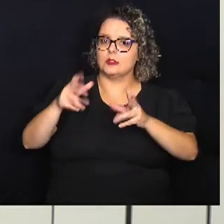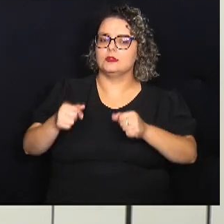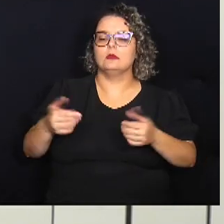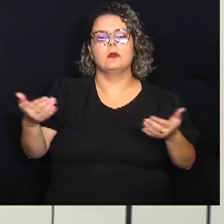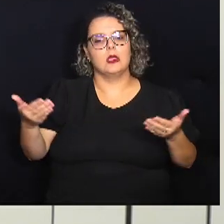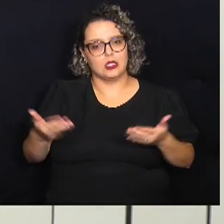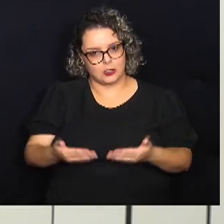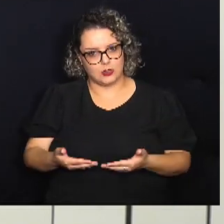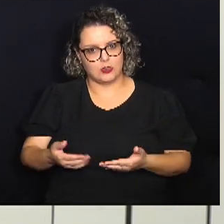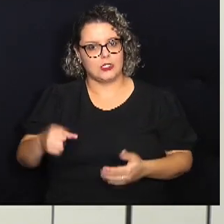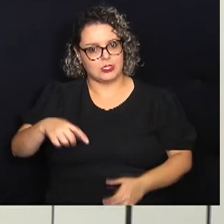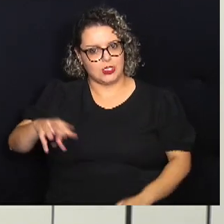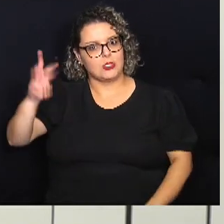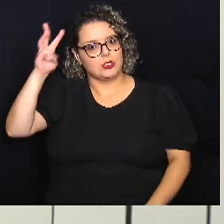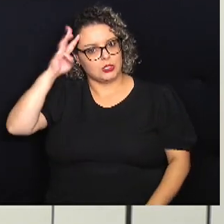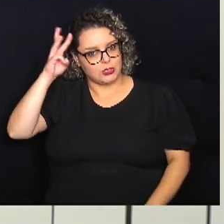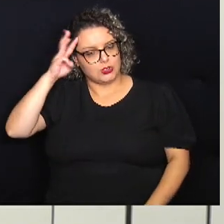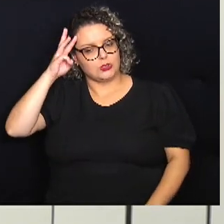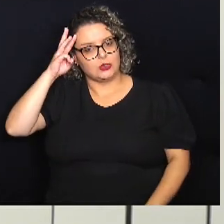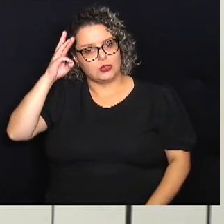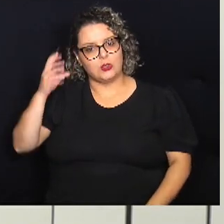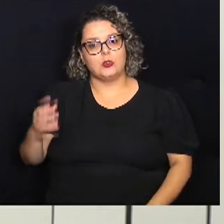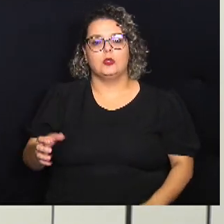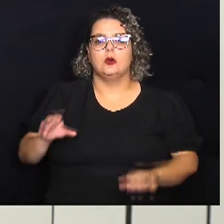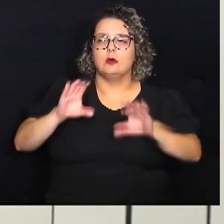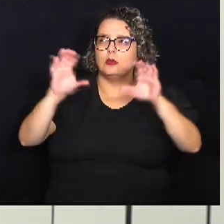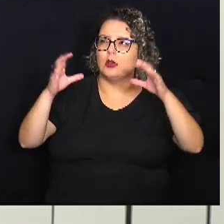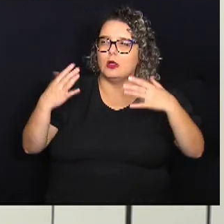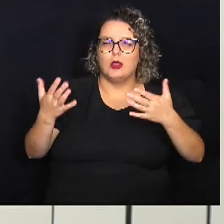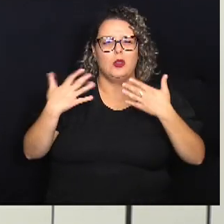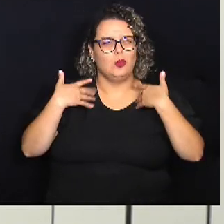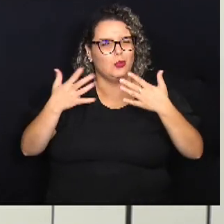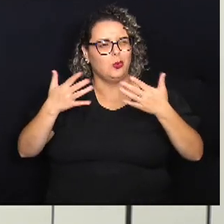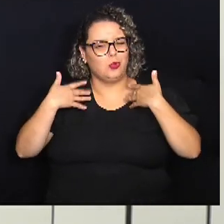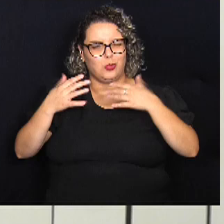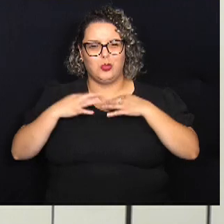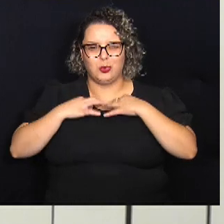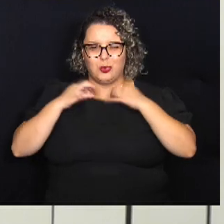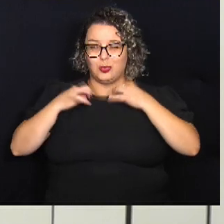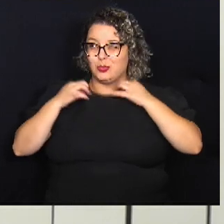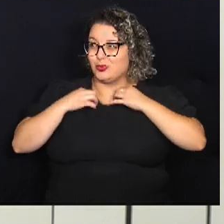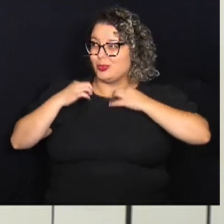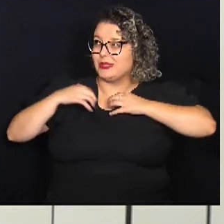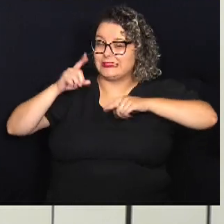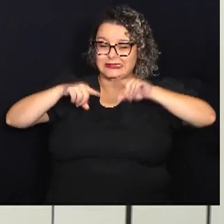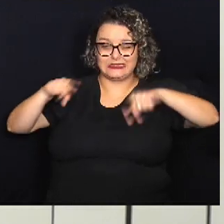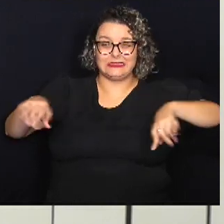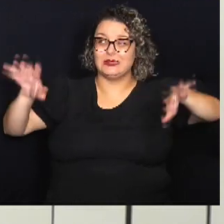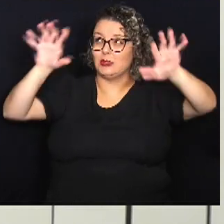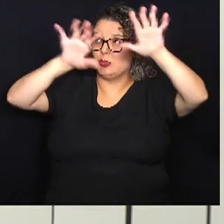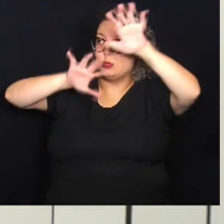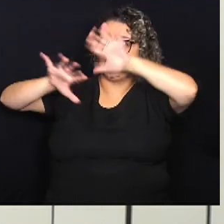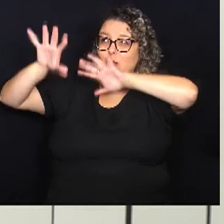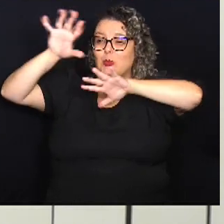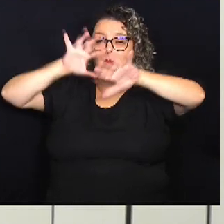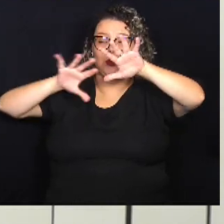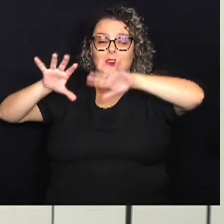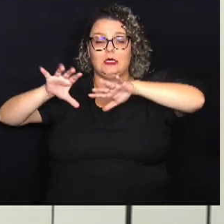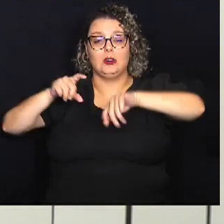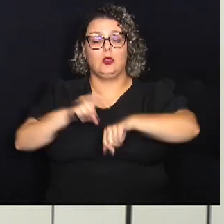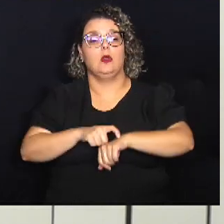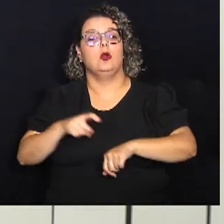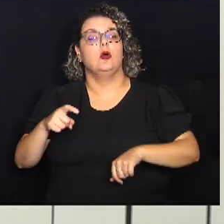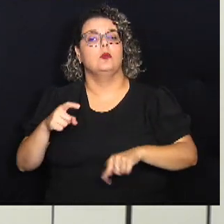hoje e esta terça-feira, o tempo quente e abafado com nebulosidade variável, consistindo em períodos de